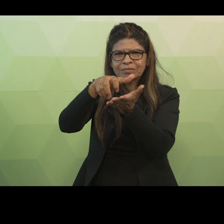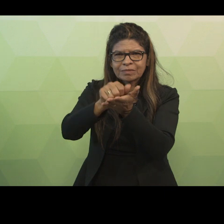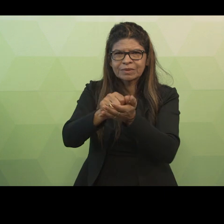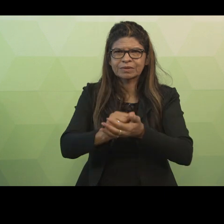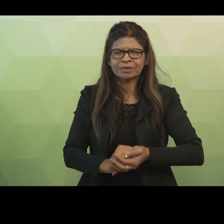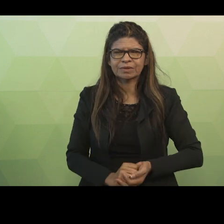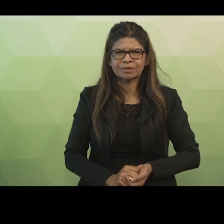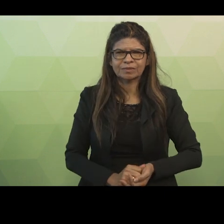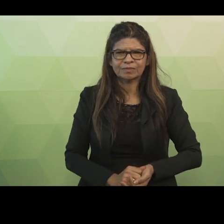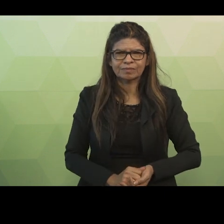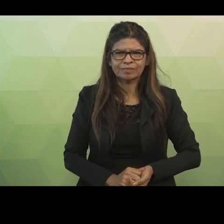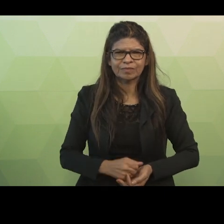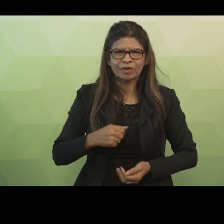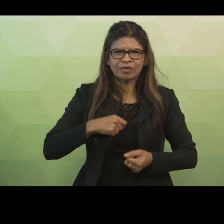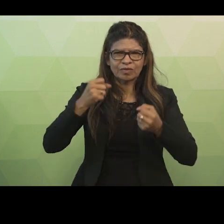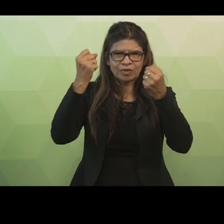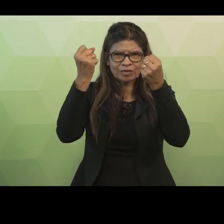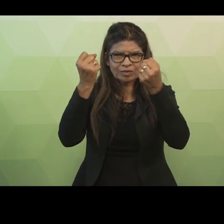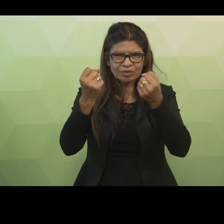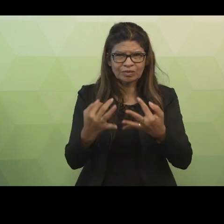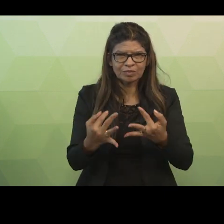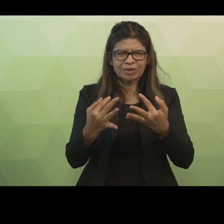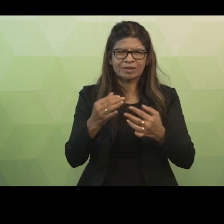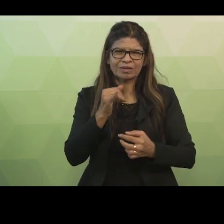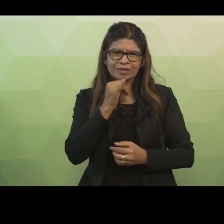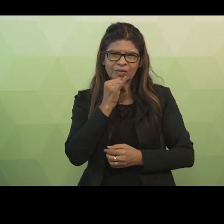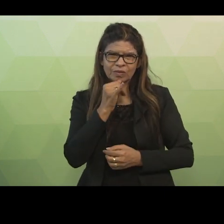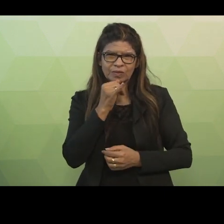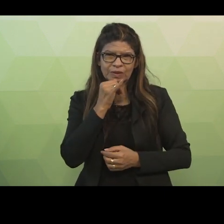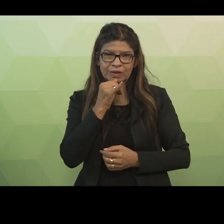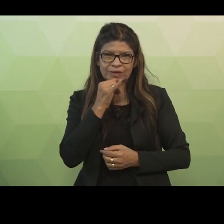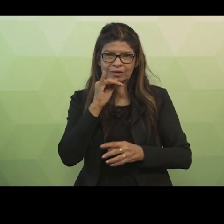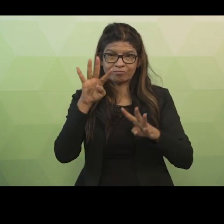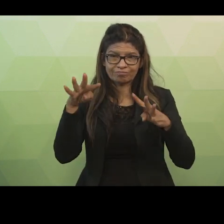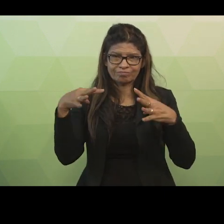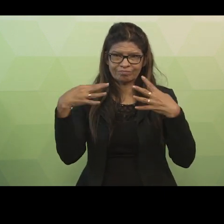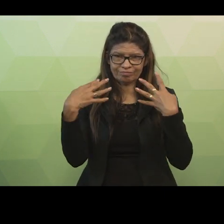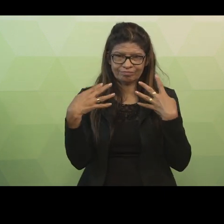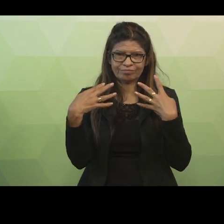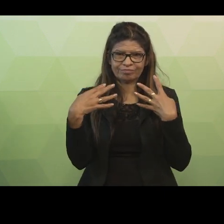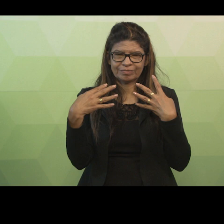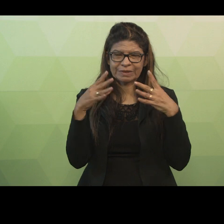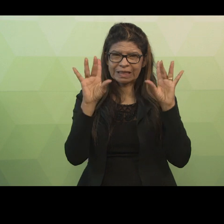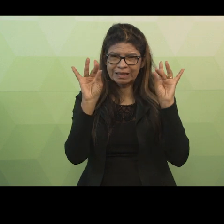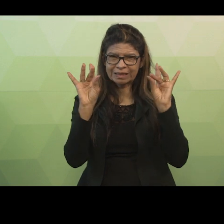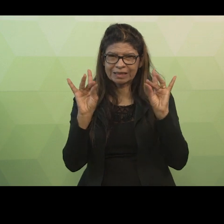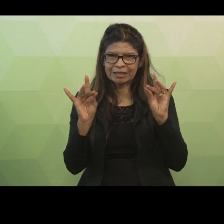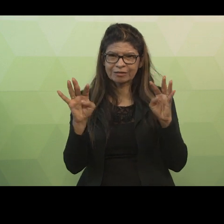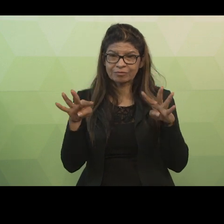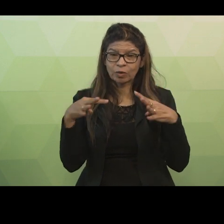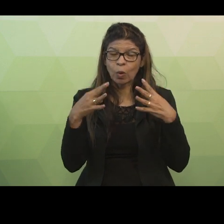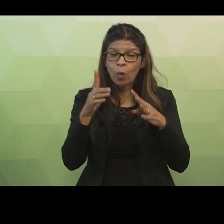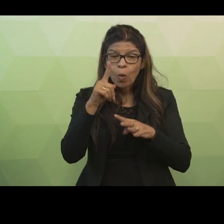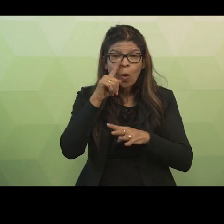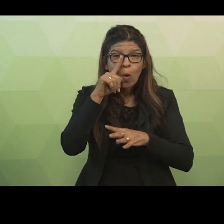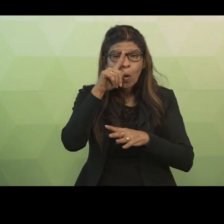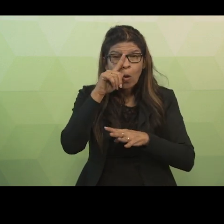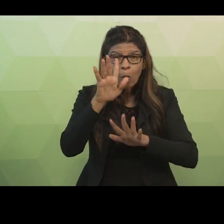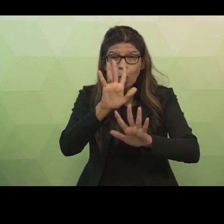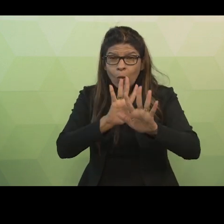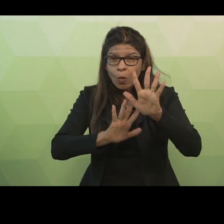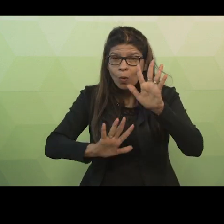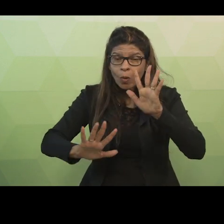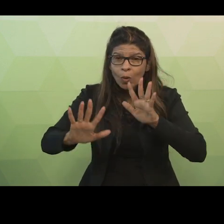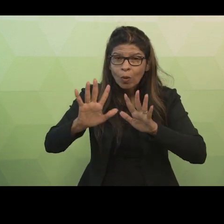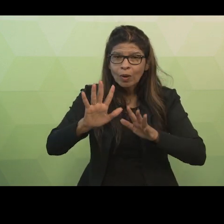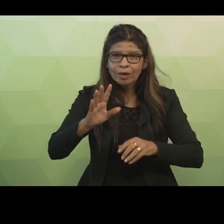Cursistas, vou fazer uma breve interrupção no exemplo para chamar a atenção de vocês a um detalhe. Cuidado para não confundirem o